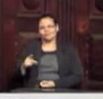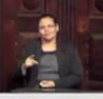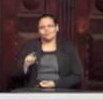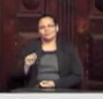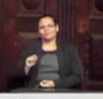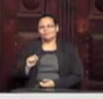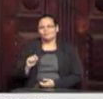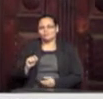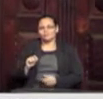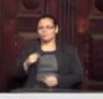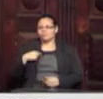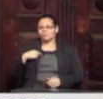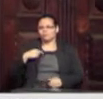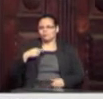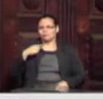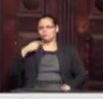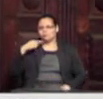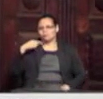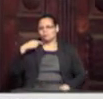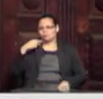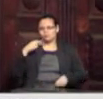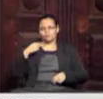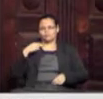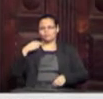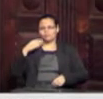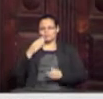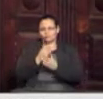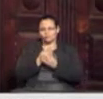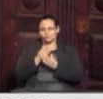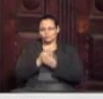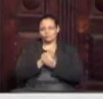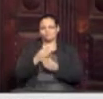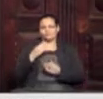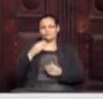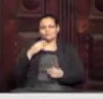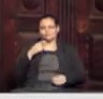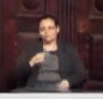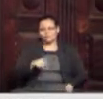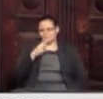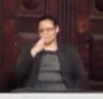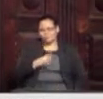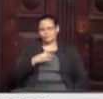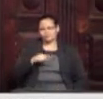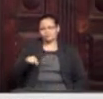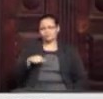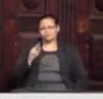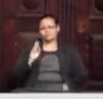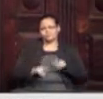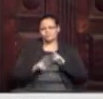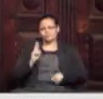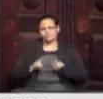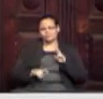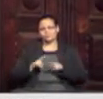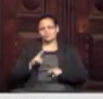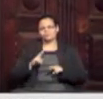da pena a que respondem hoje